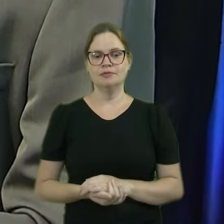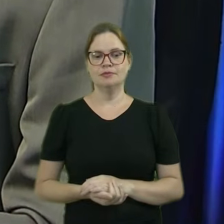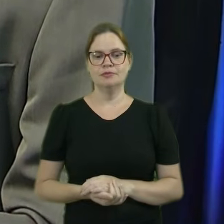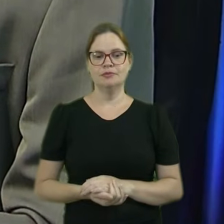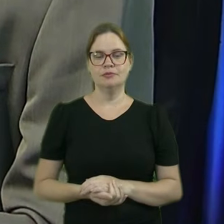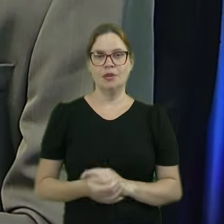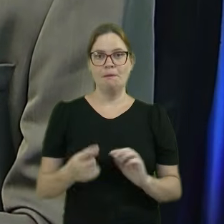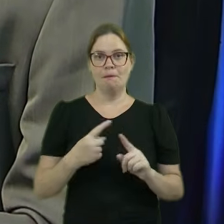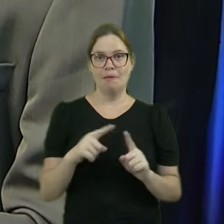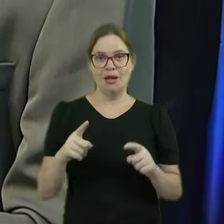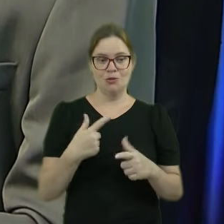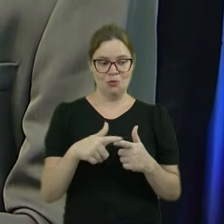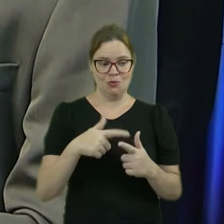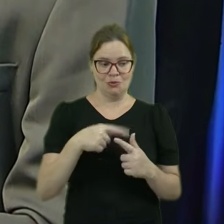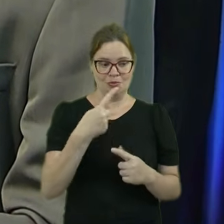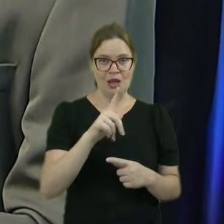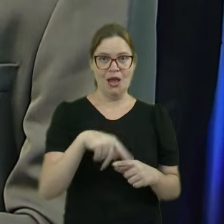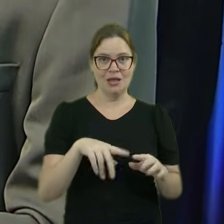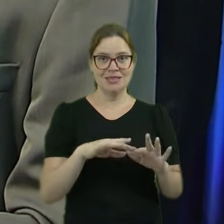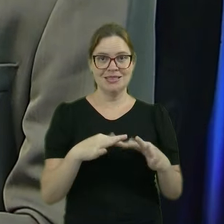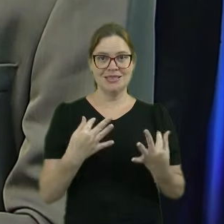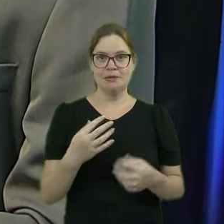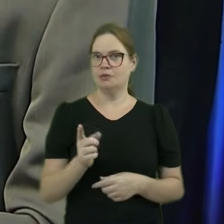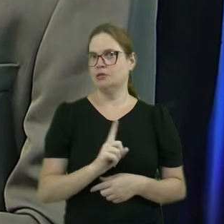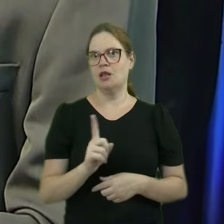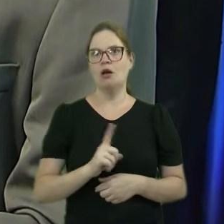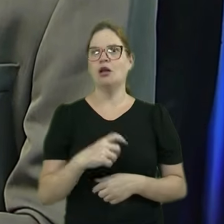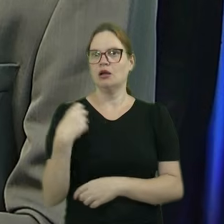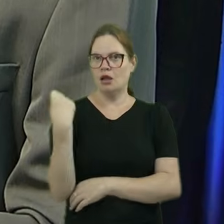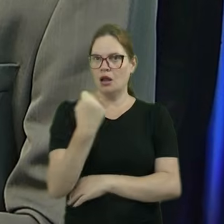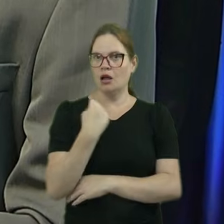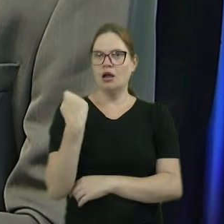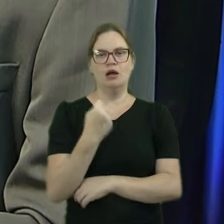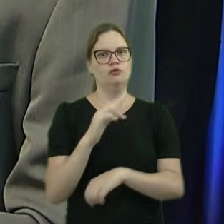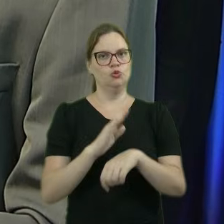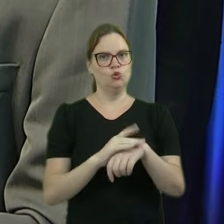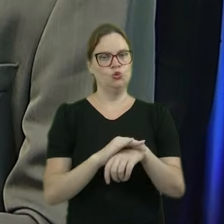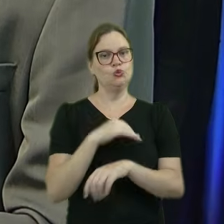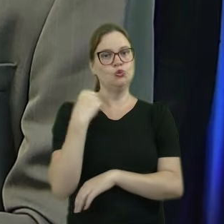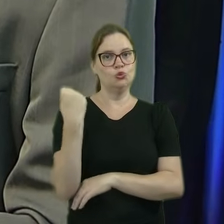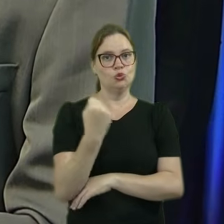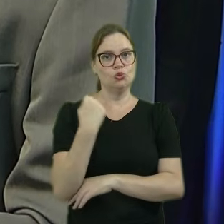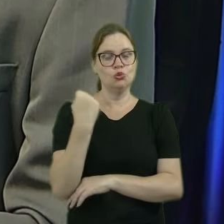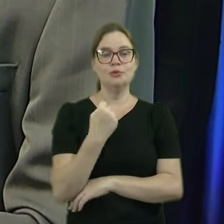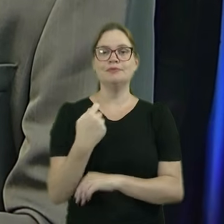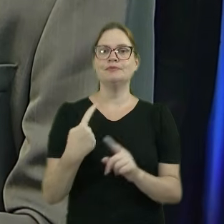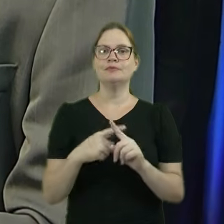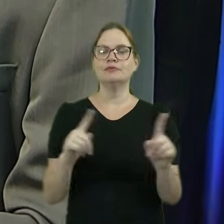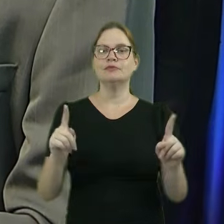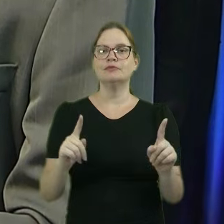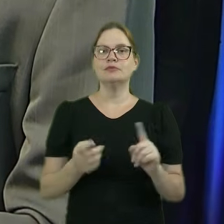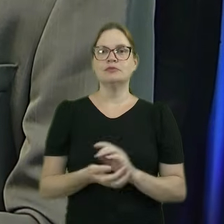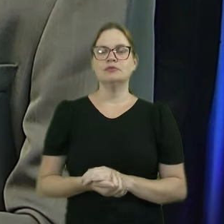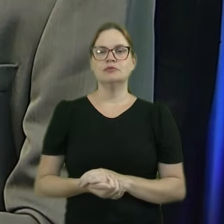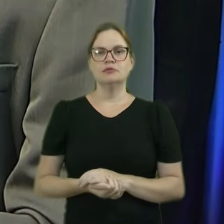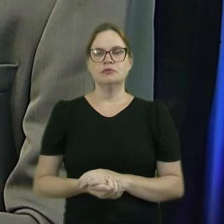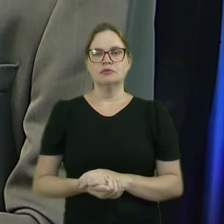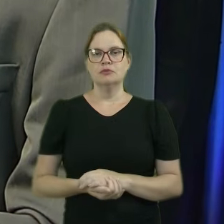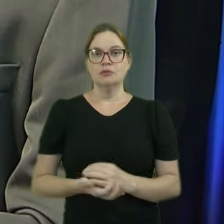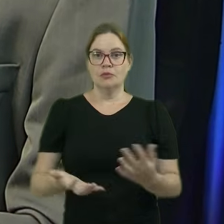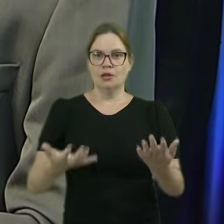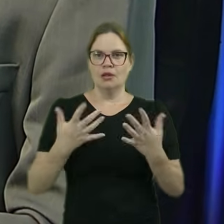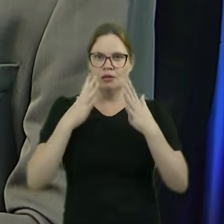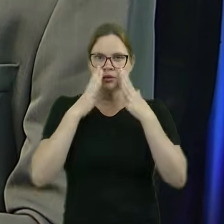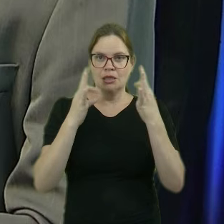simples o problema dela. O problema dela era muito grande. Mas, às vezes, eu gostaria de chamar a atenção de quem